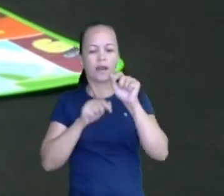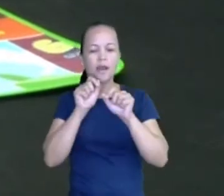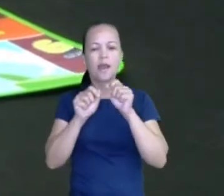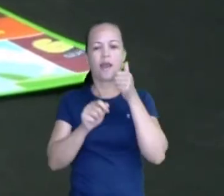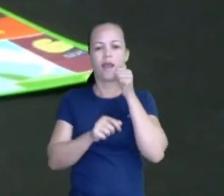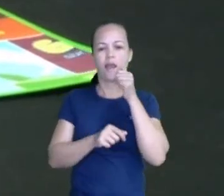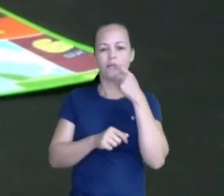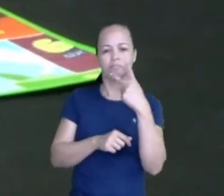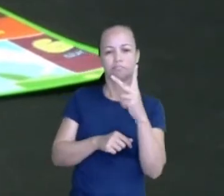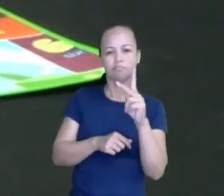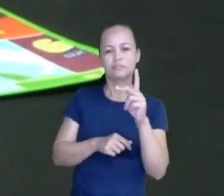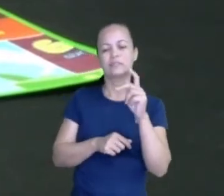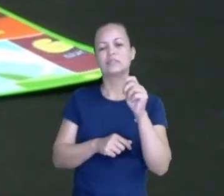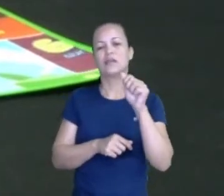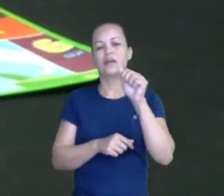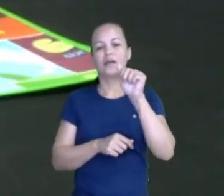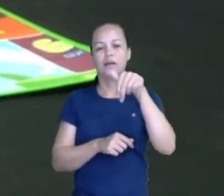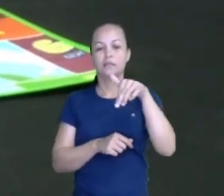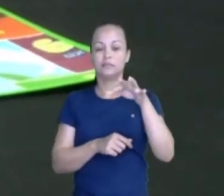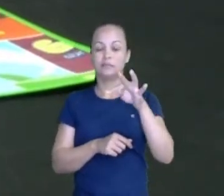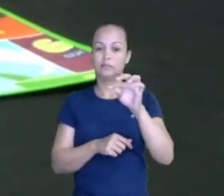havia perdido as suas.